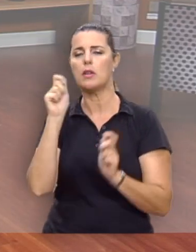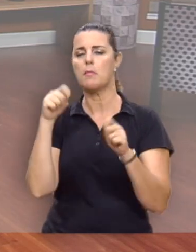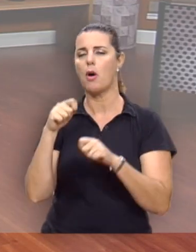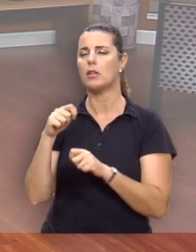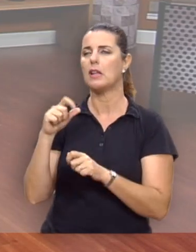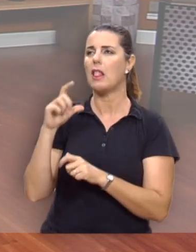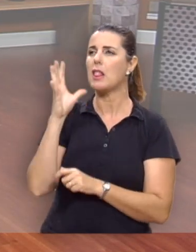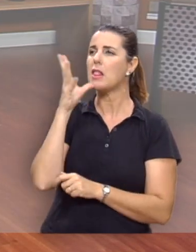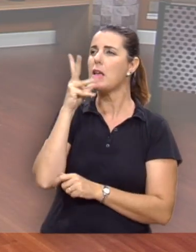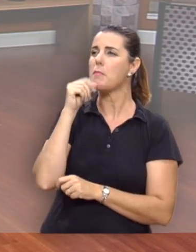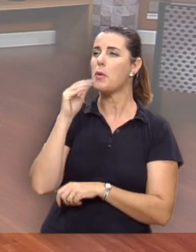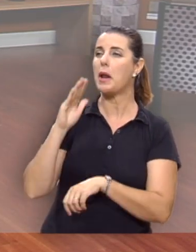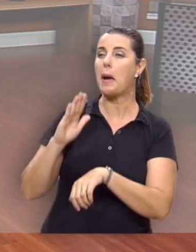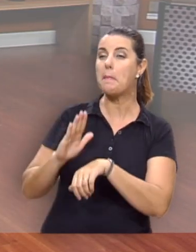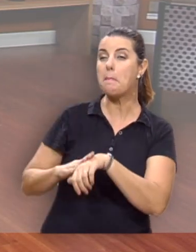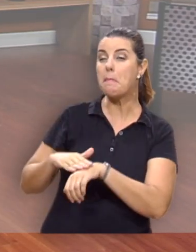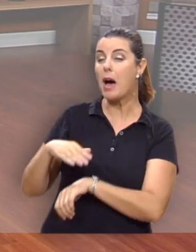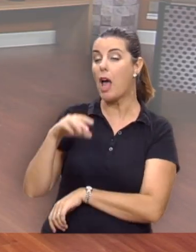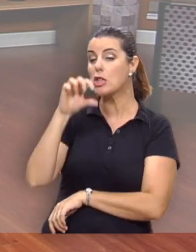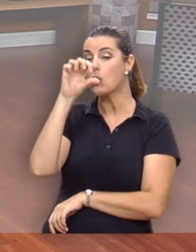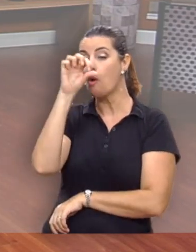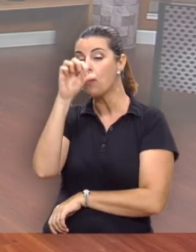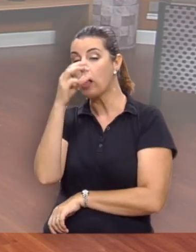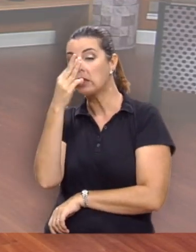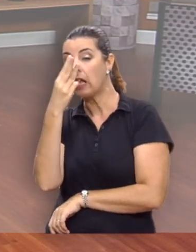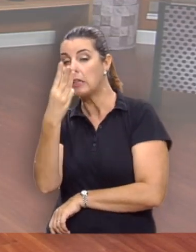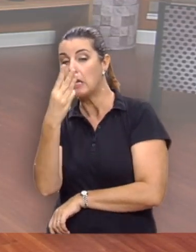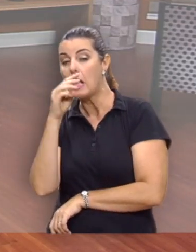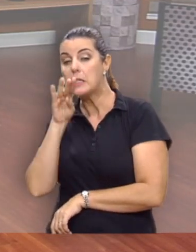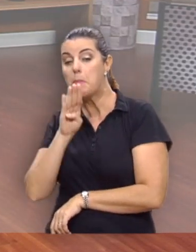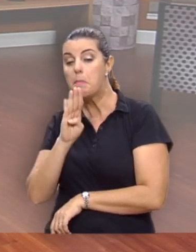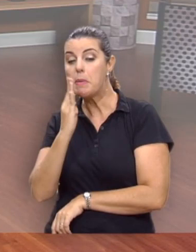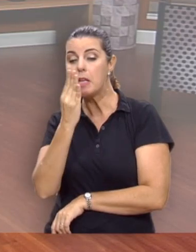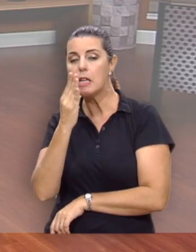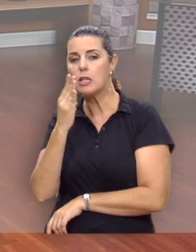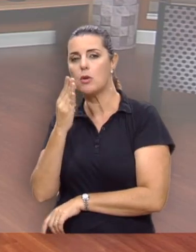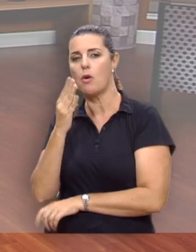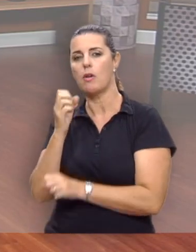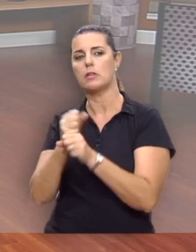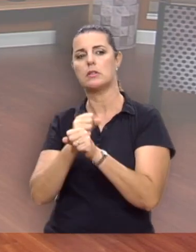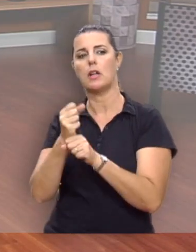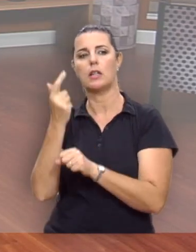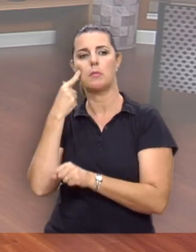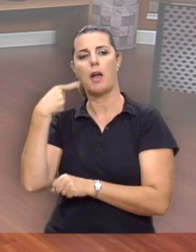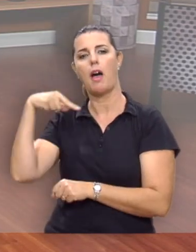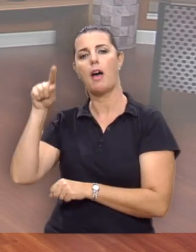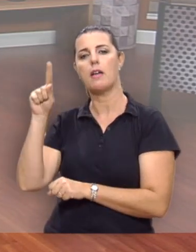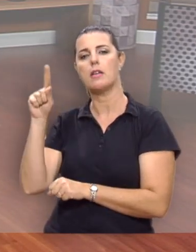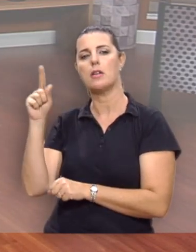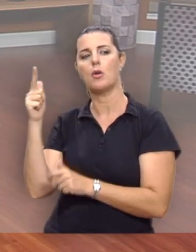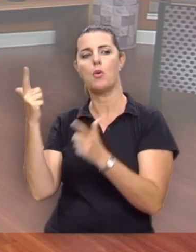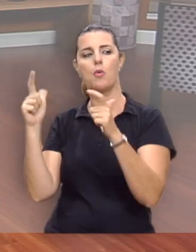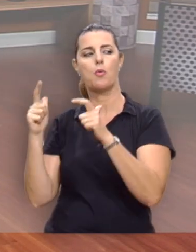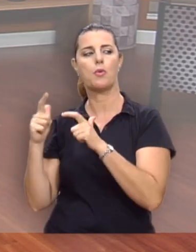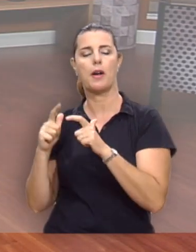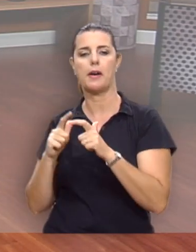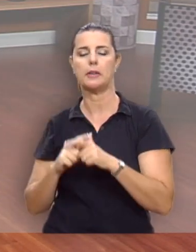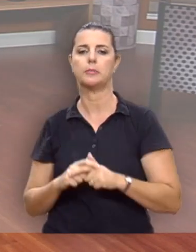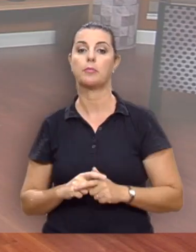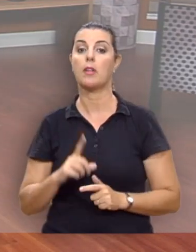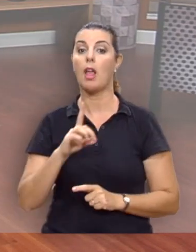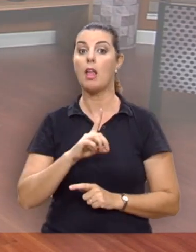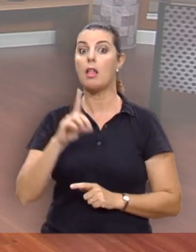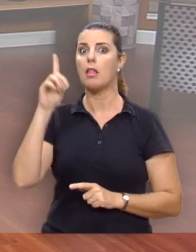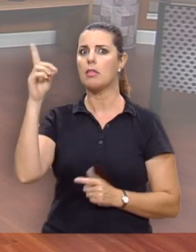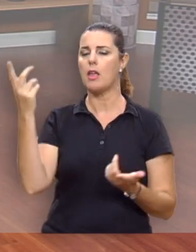93 bilhões de anos para ir de uma extremidade à outra do universo. Pois Deus é transcendente. E